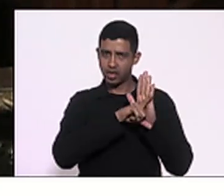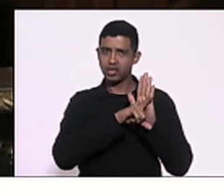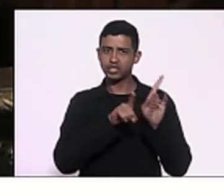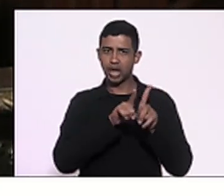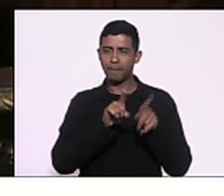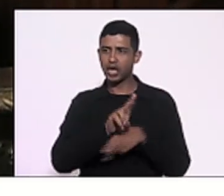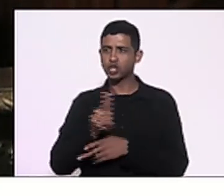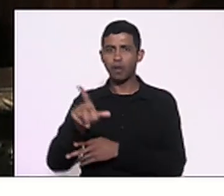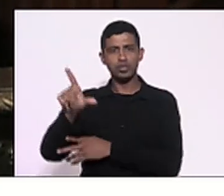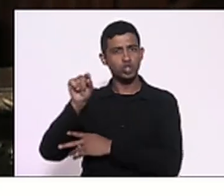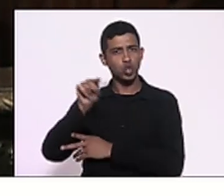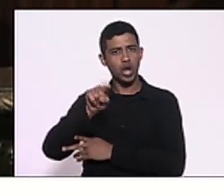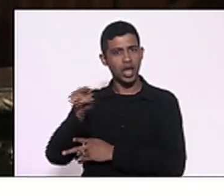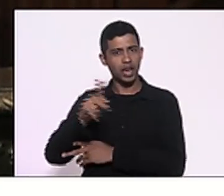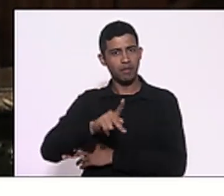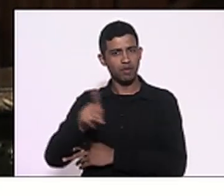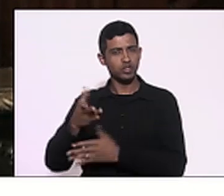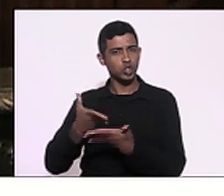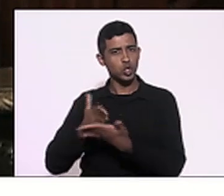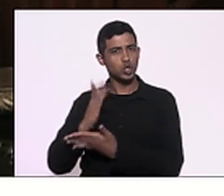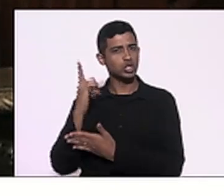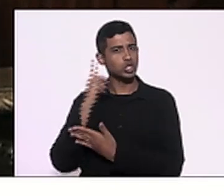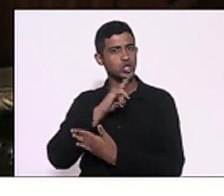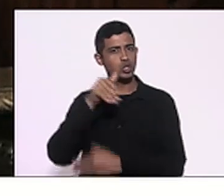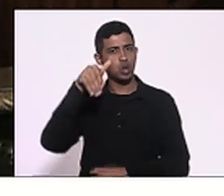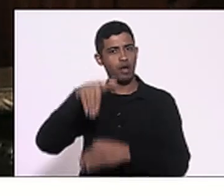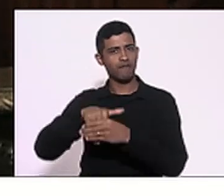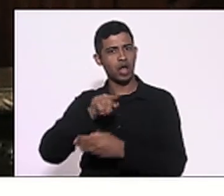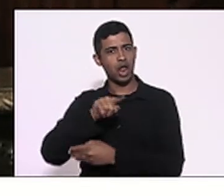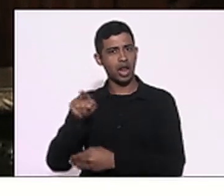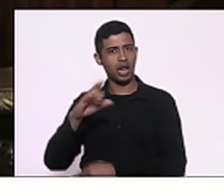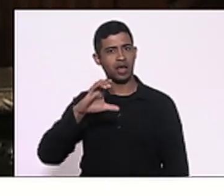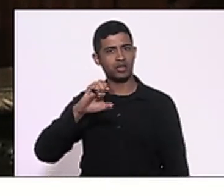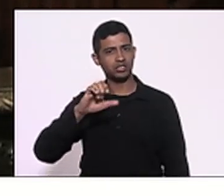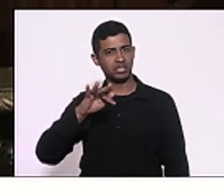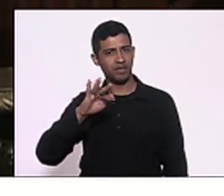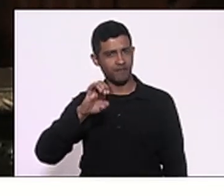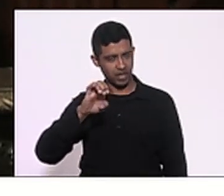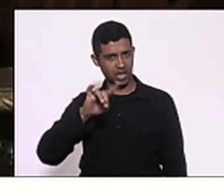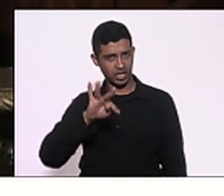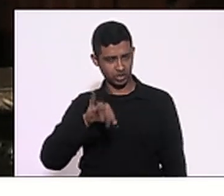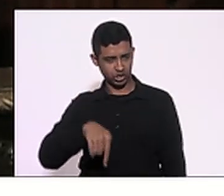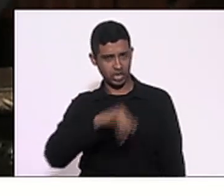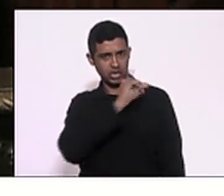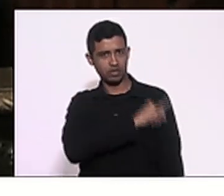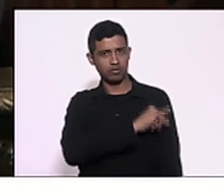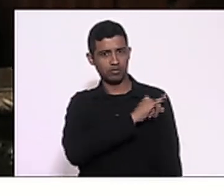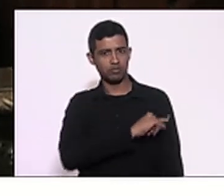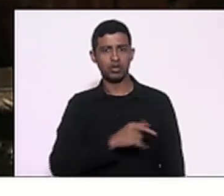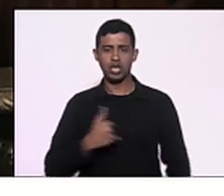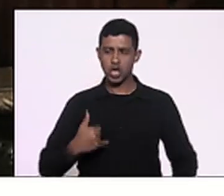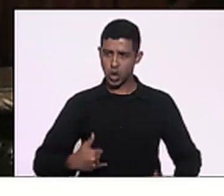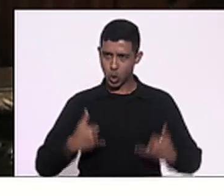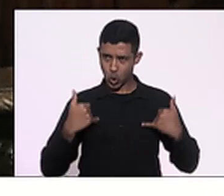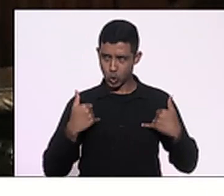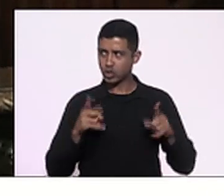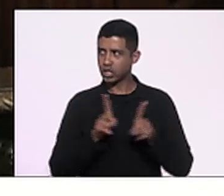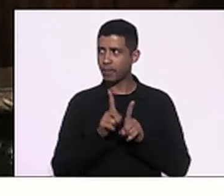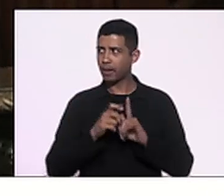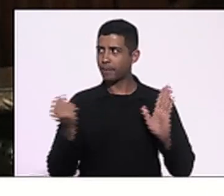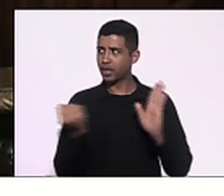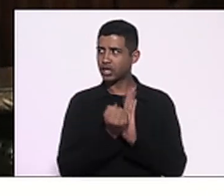posição, com as teses, com as prioridades do governo. Nem sei se é o caso do Maurício Mota. Mal o conheço e que eu